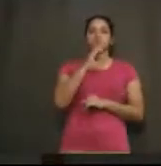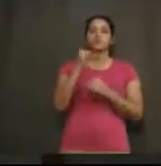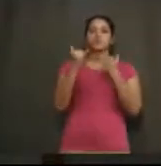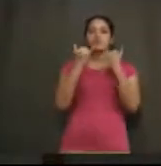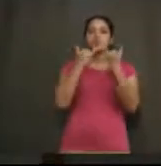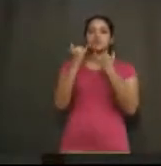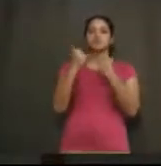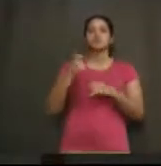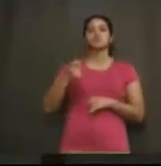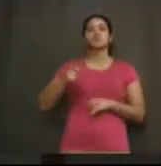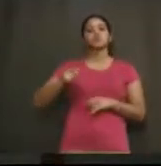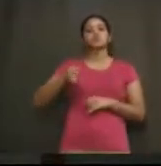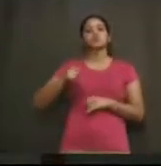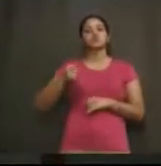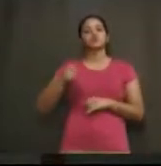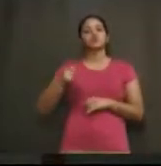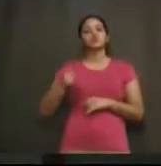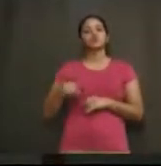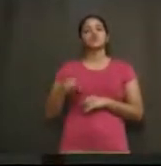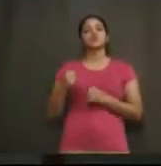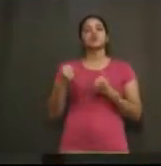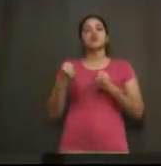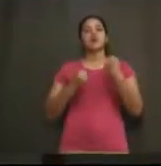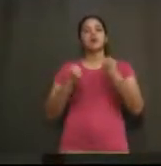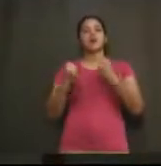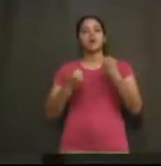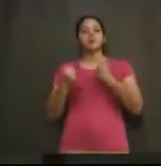veículo, marca Toyota.